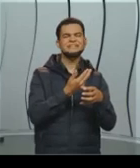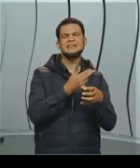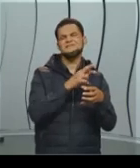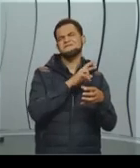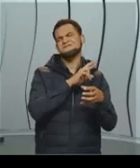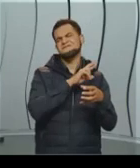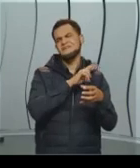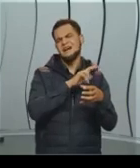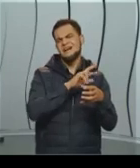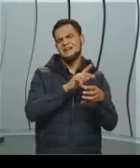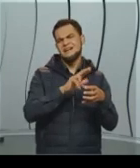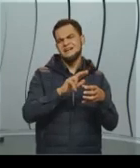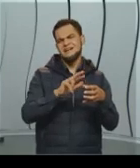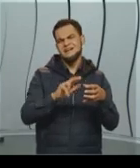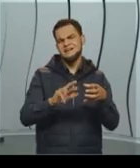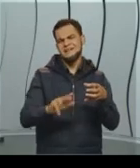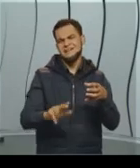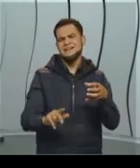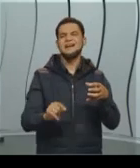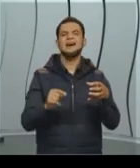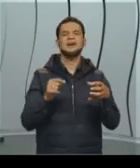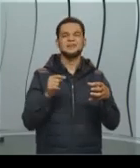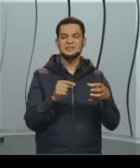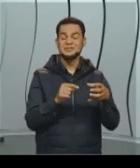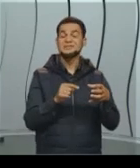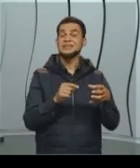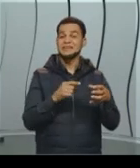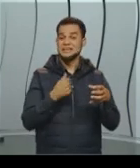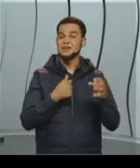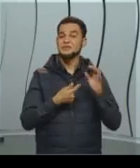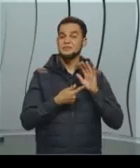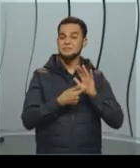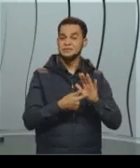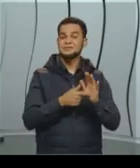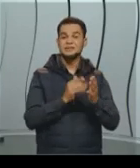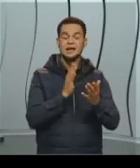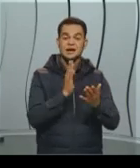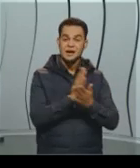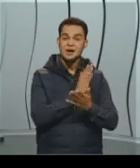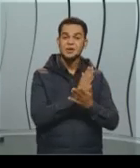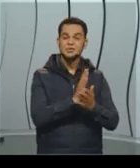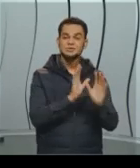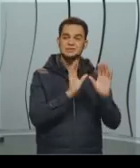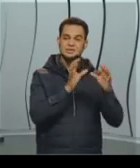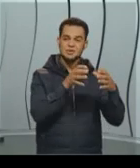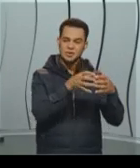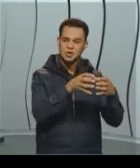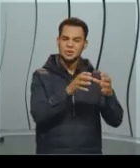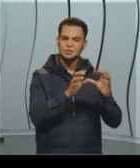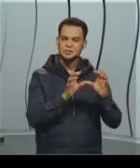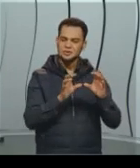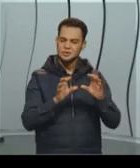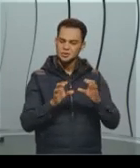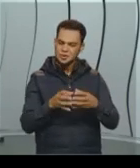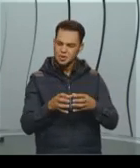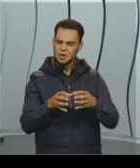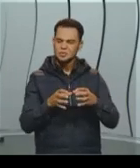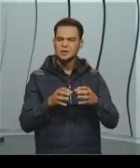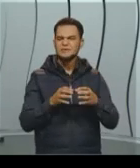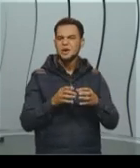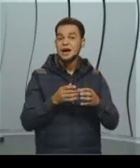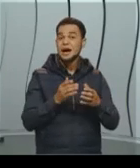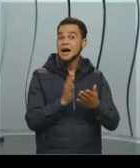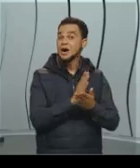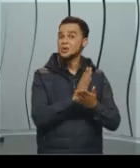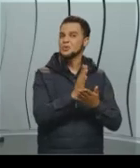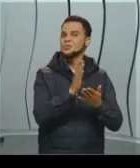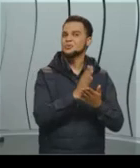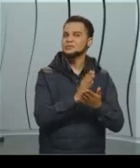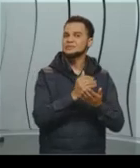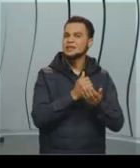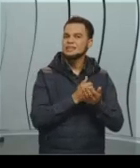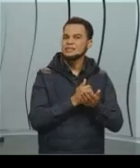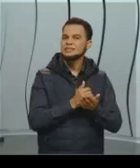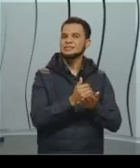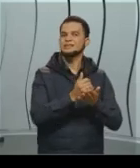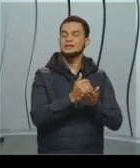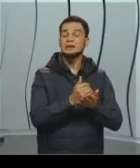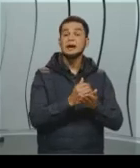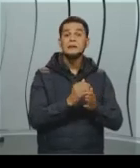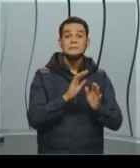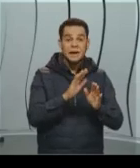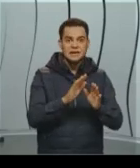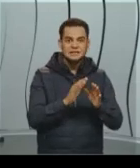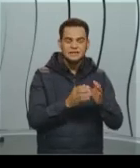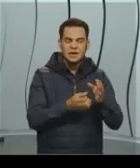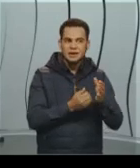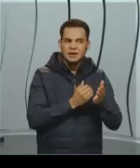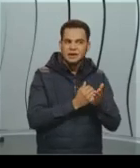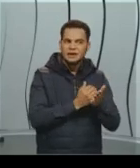aula. Então, eu vou apontar alguns desses grupos que são grupos originários, mas a partir desses grupos originários, nós conseguimos compreender o tanto